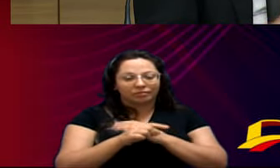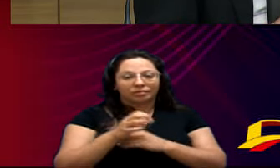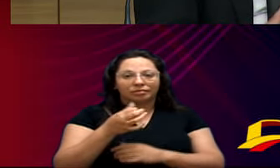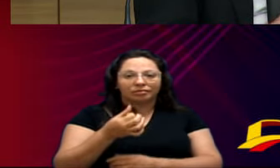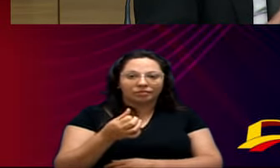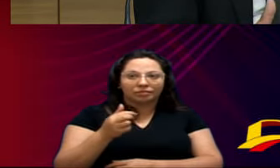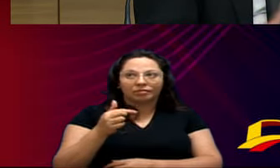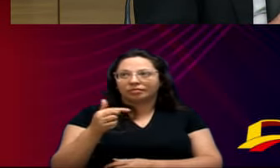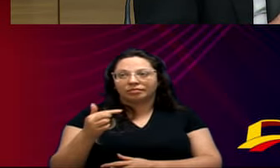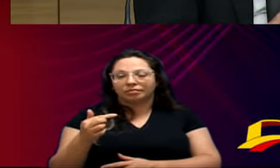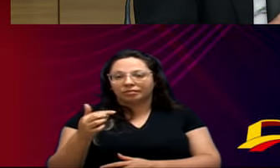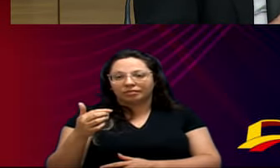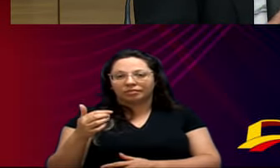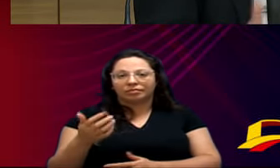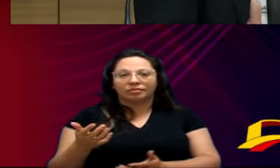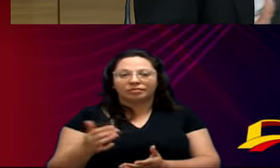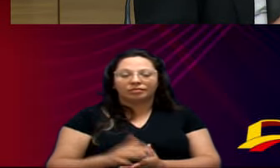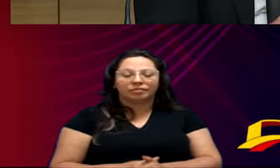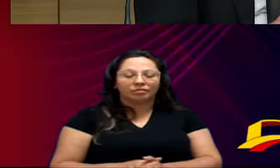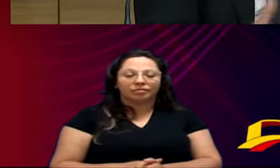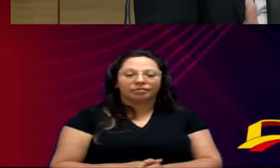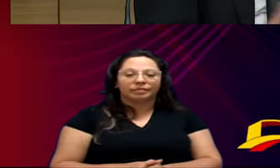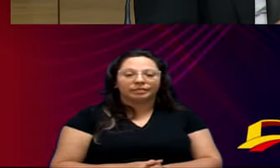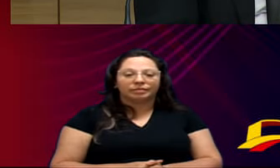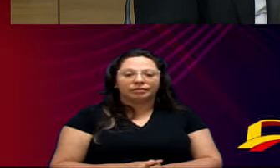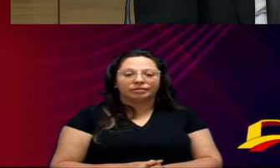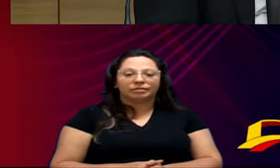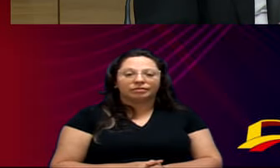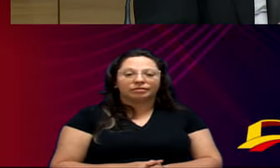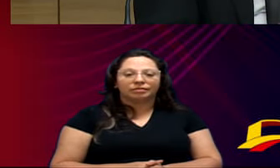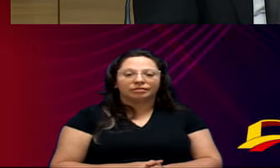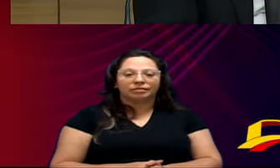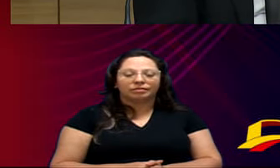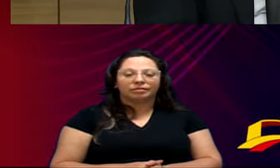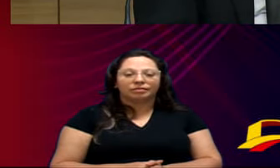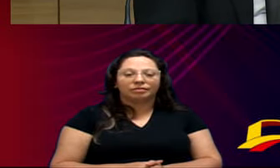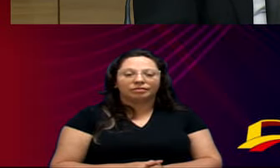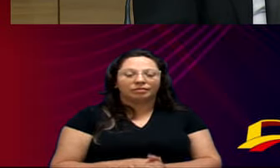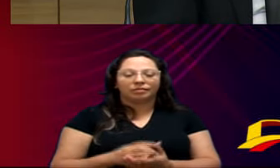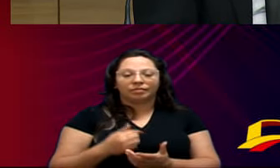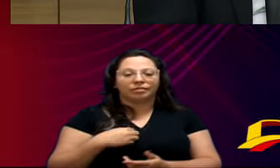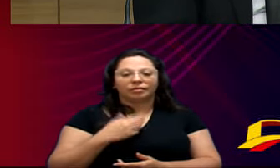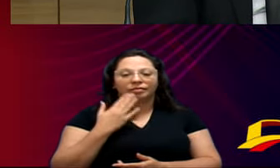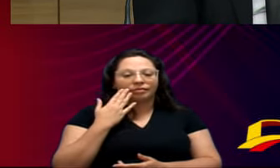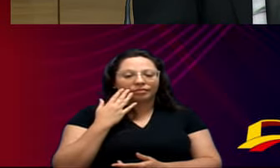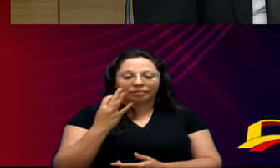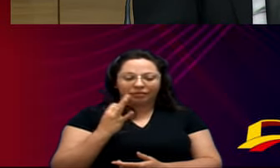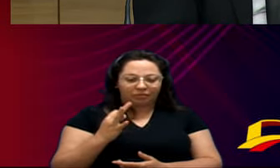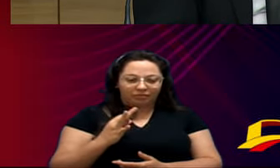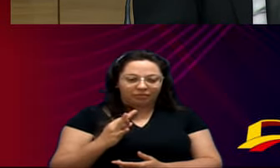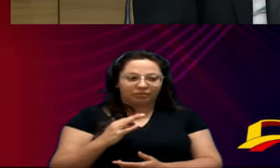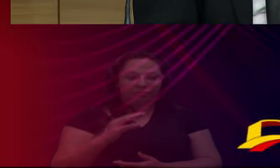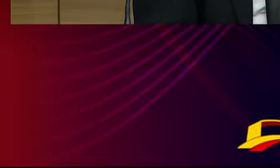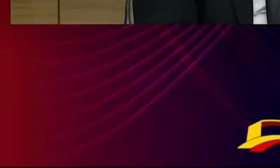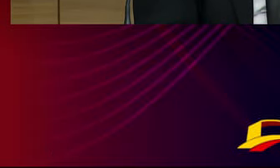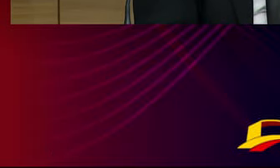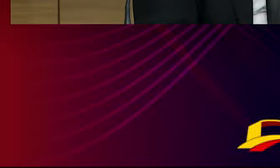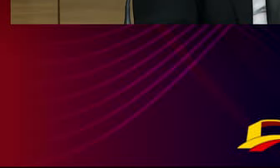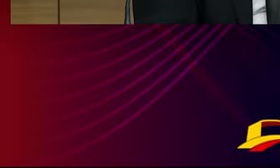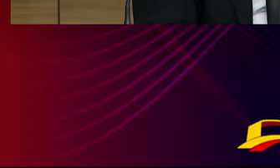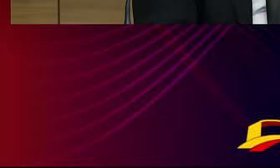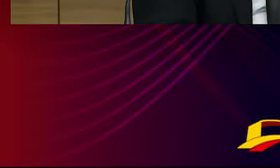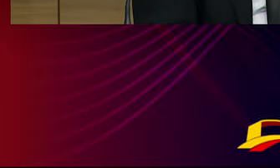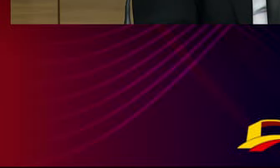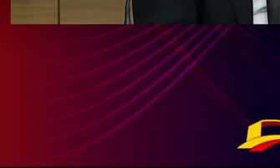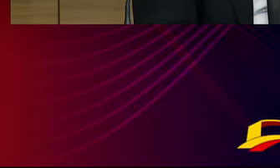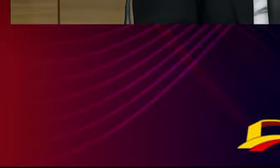gente tiver uma informação ali que algo vai acontecer Há possibilidade pergunta da porque assim eu não entendo é o munícipe lá se